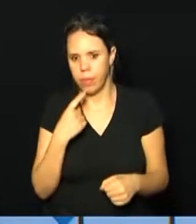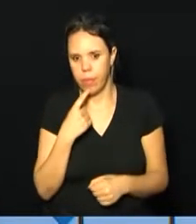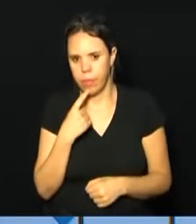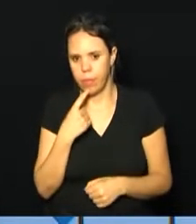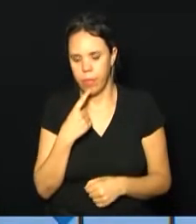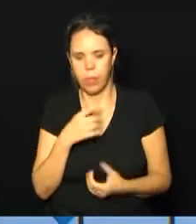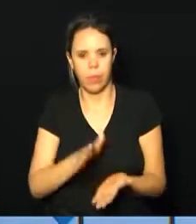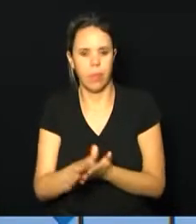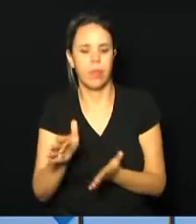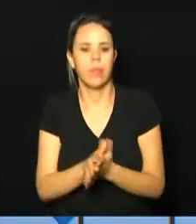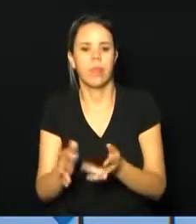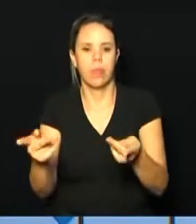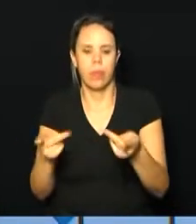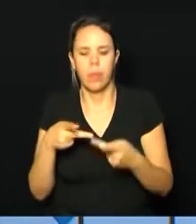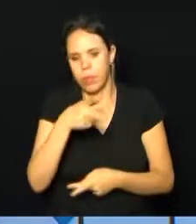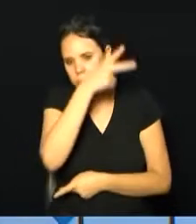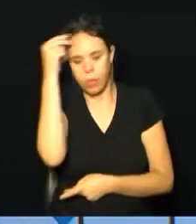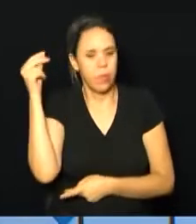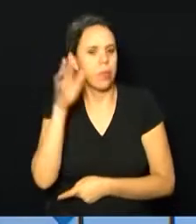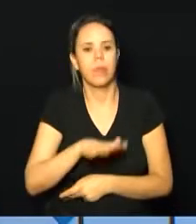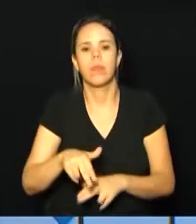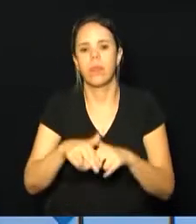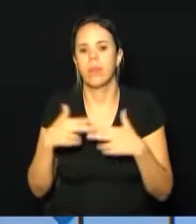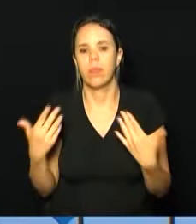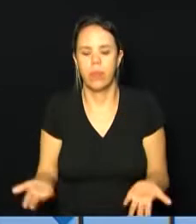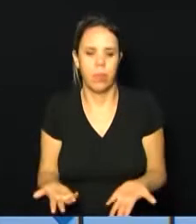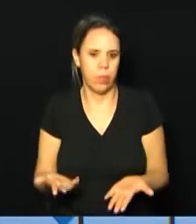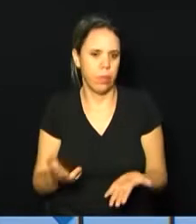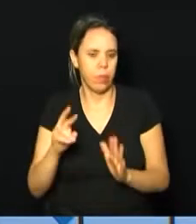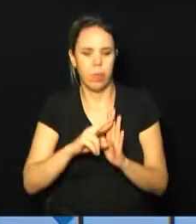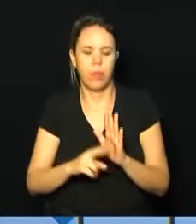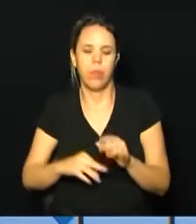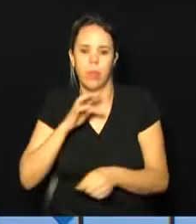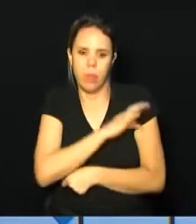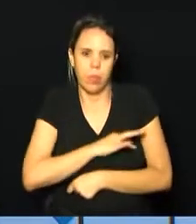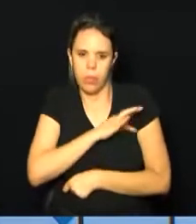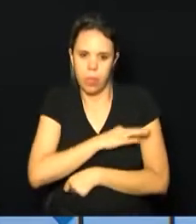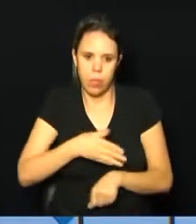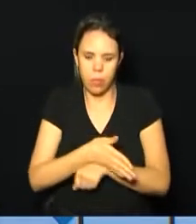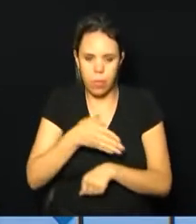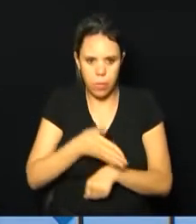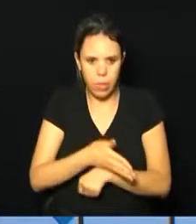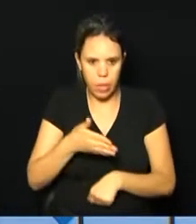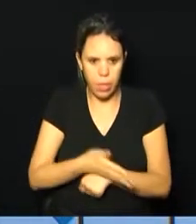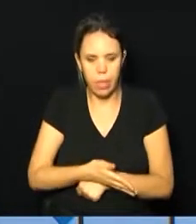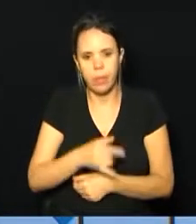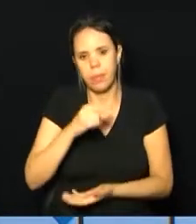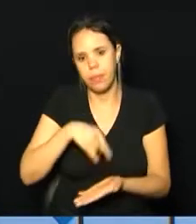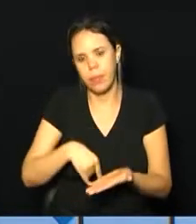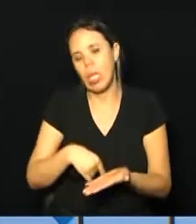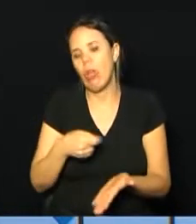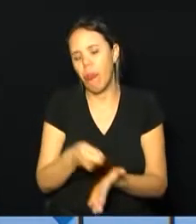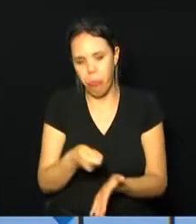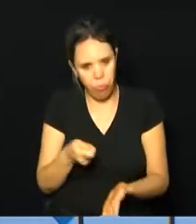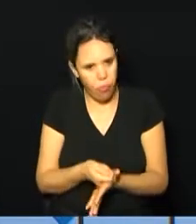um edital de chamamento público, justamente com os requisitos técnicos para a participação, a documentação